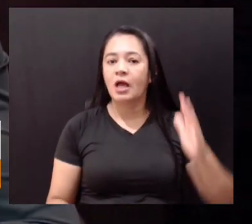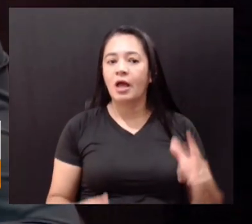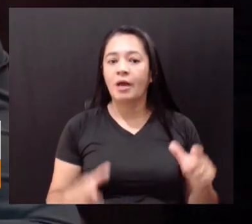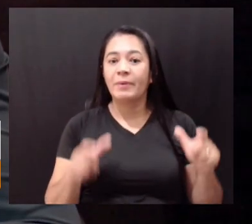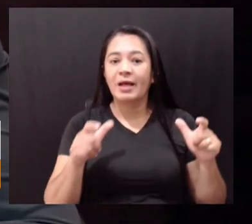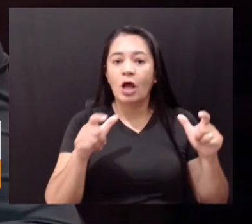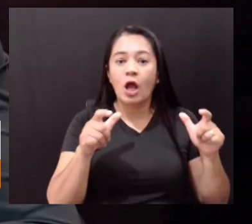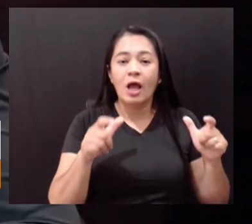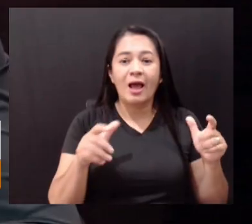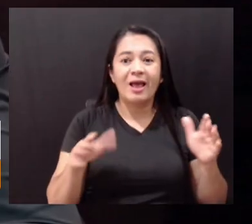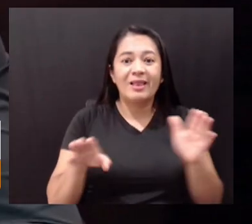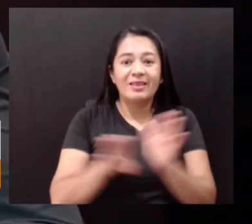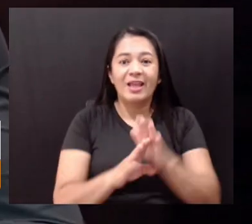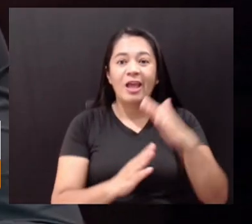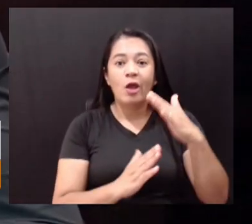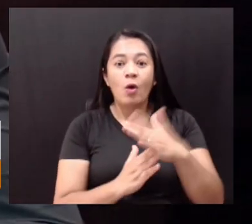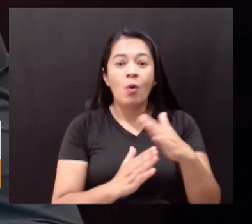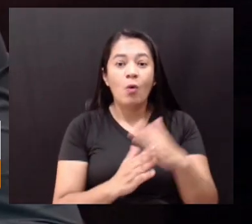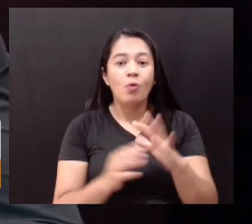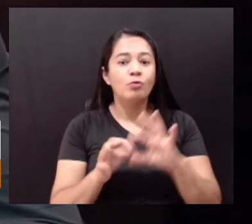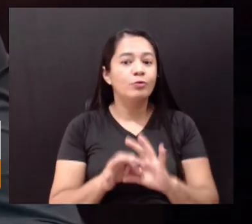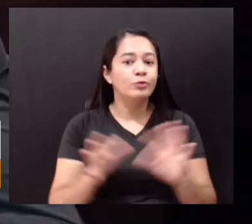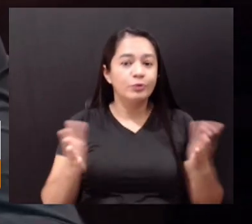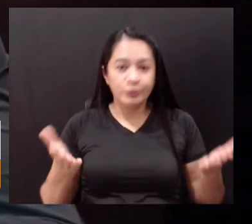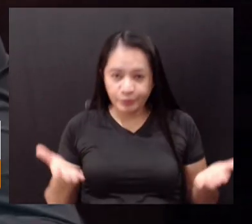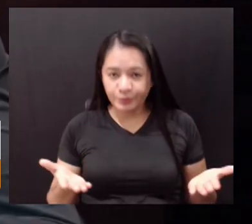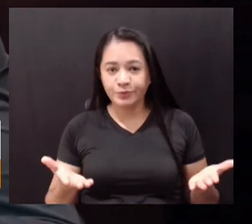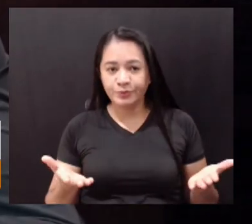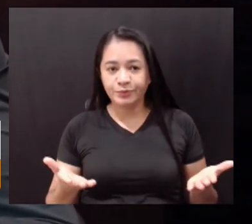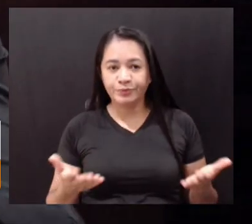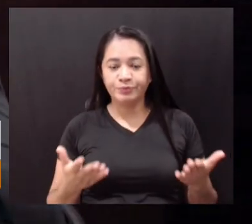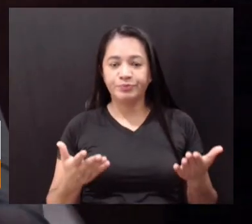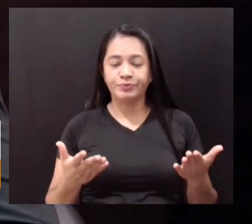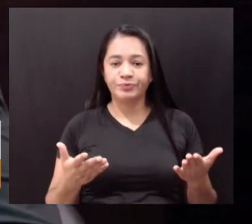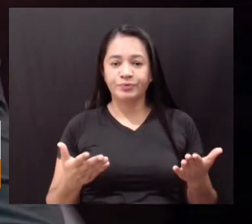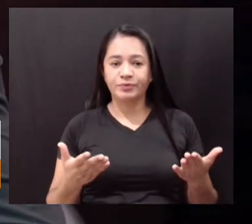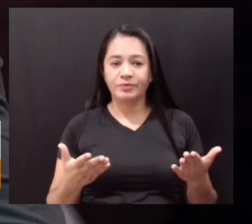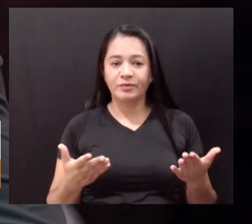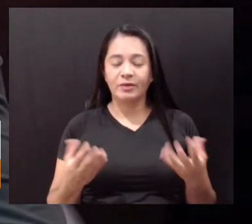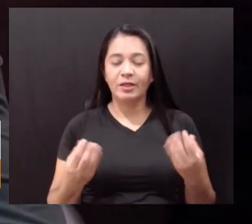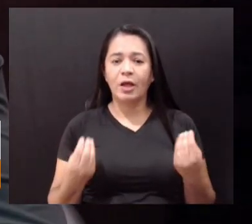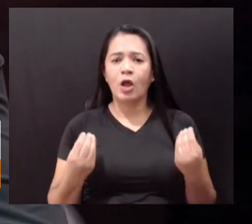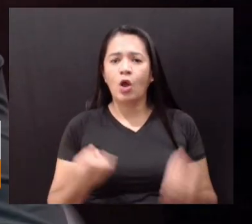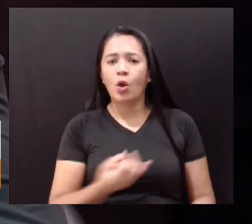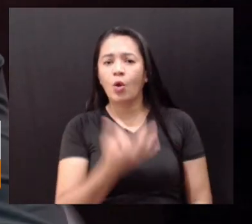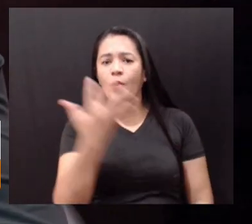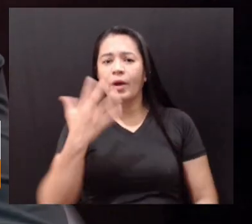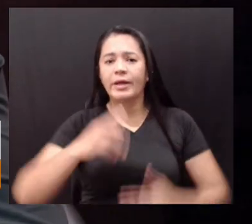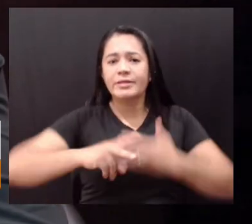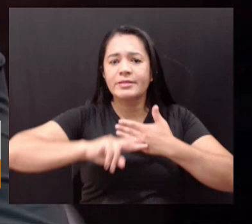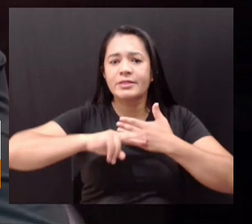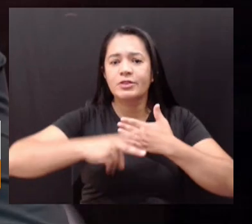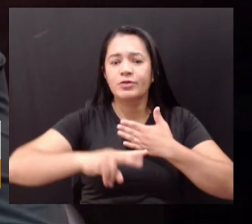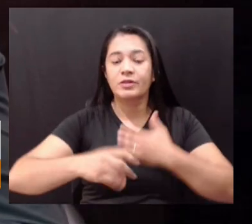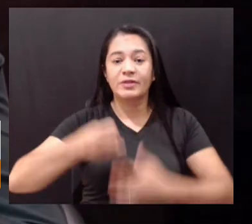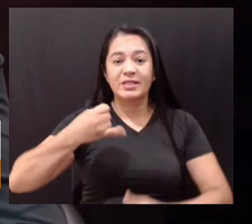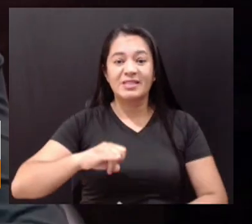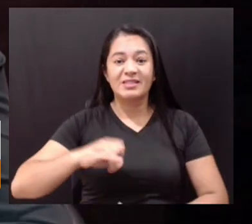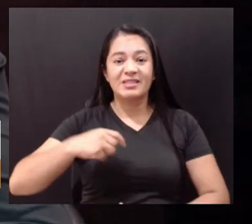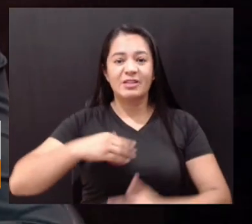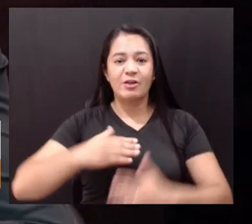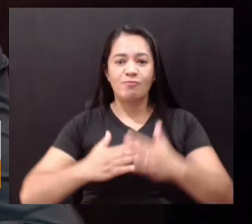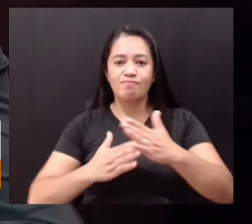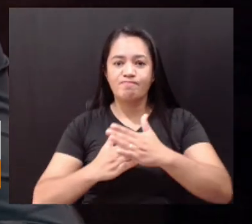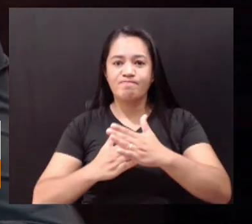que vocês estavam comentando aqui, e quais são as consequências se eu ultrapassar esse limite, né? Então, eu sabendo